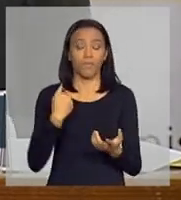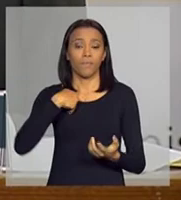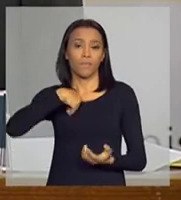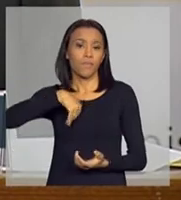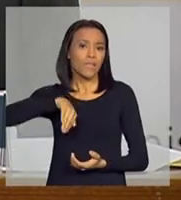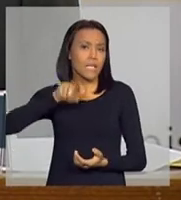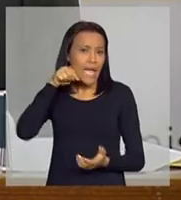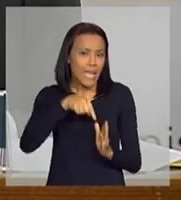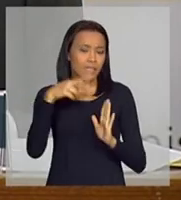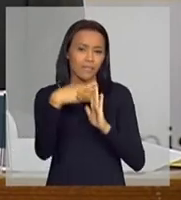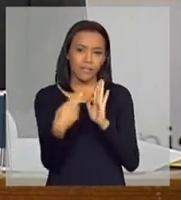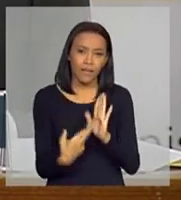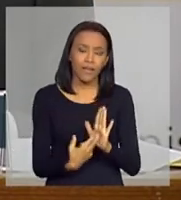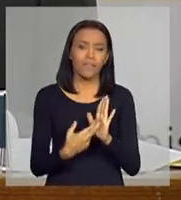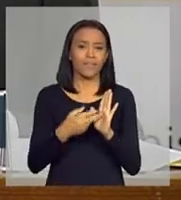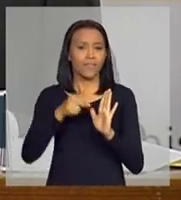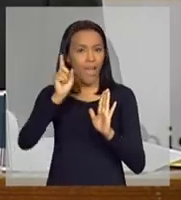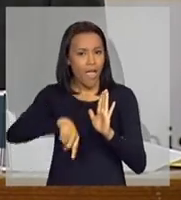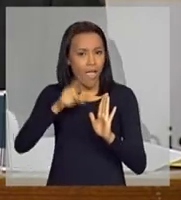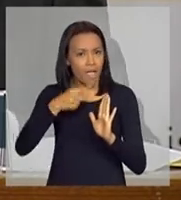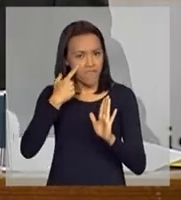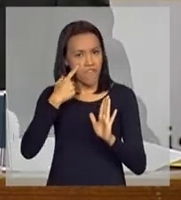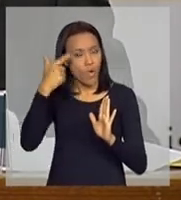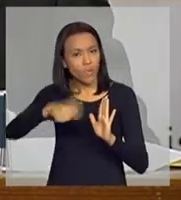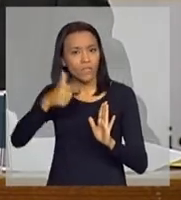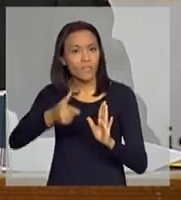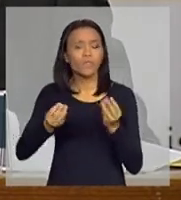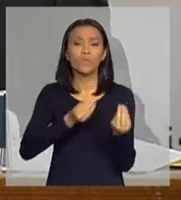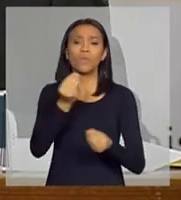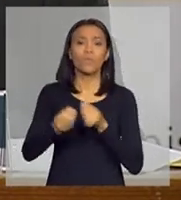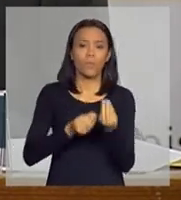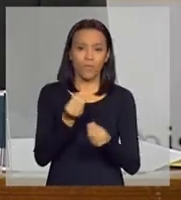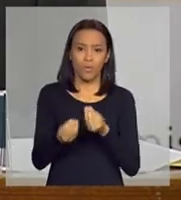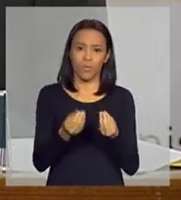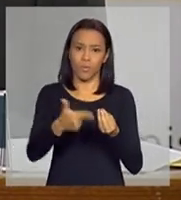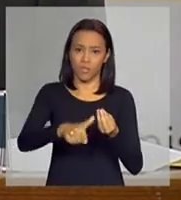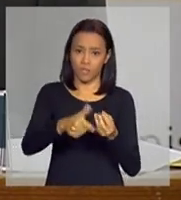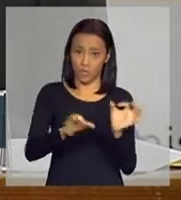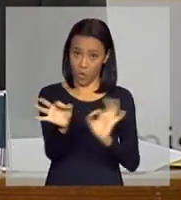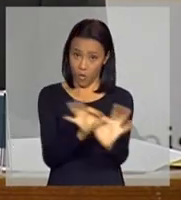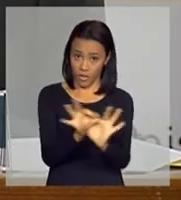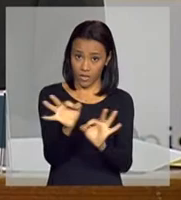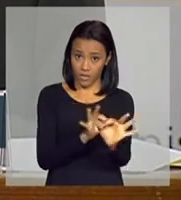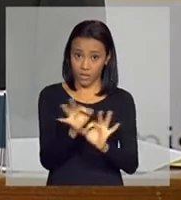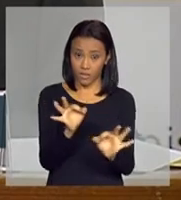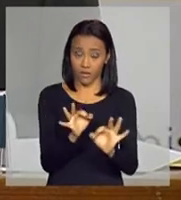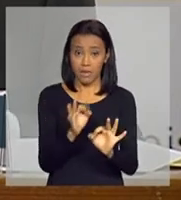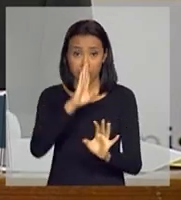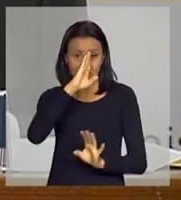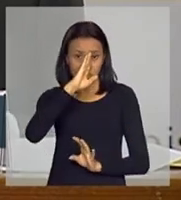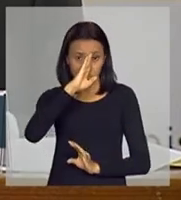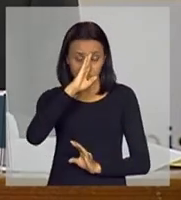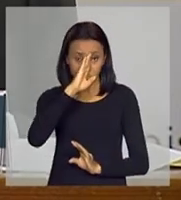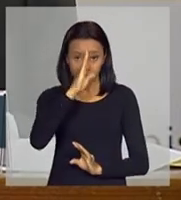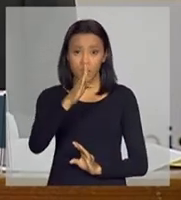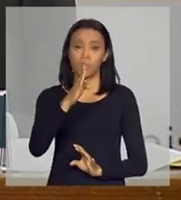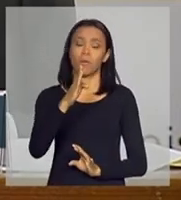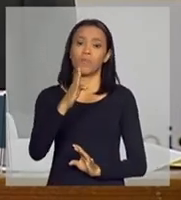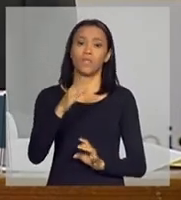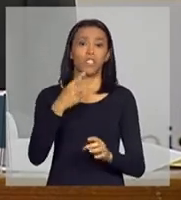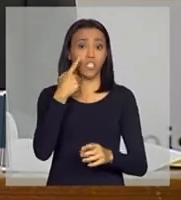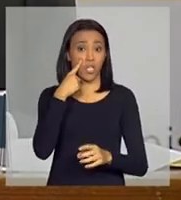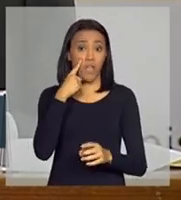este parâmetro poderá ser revisto esse 3M poderá ser revisto principalmente a luz do